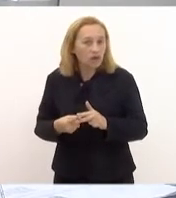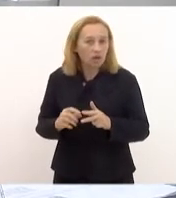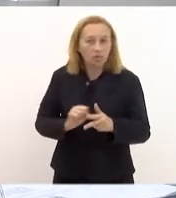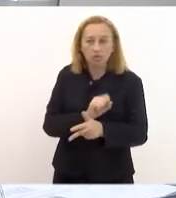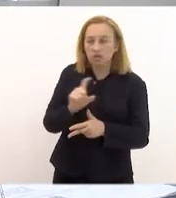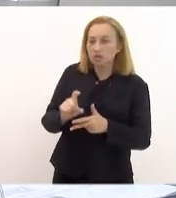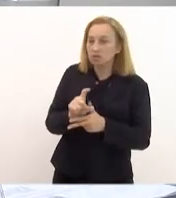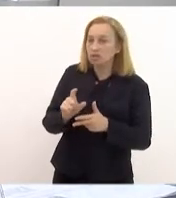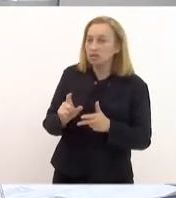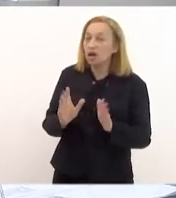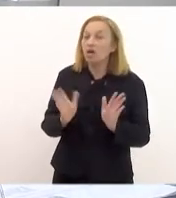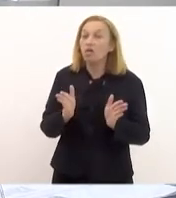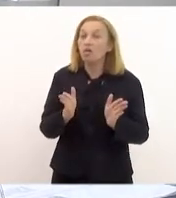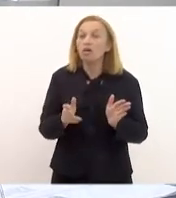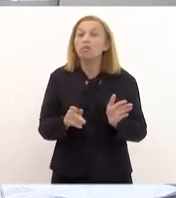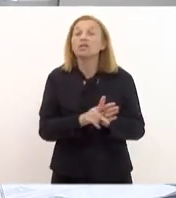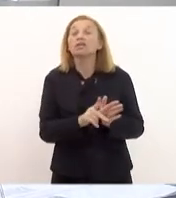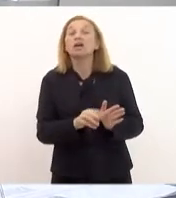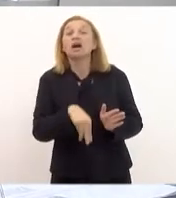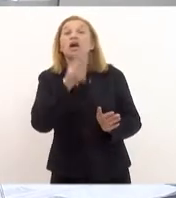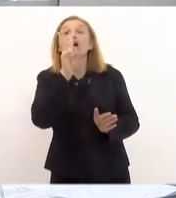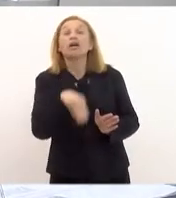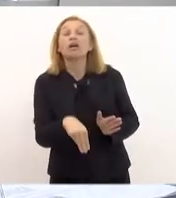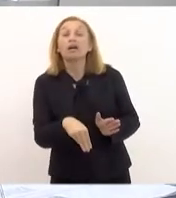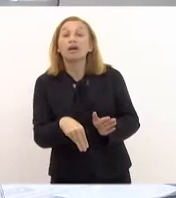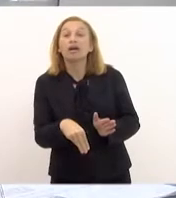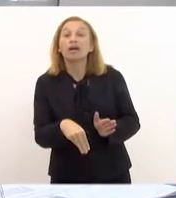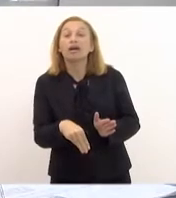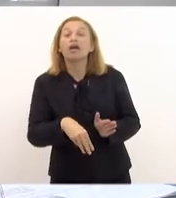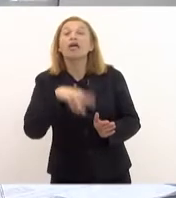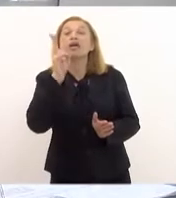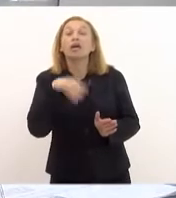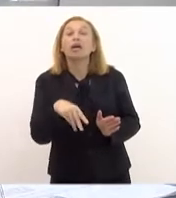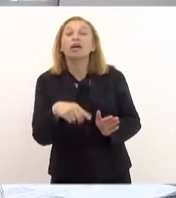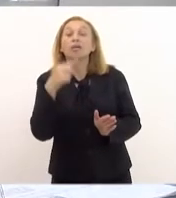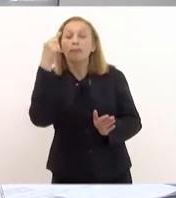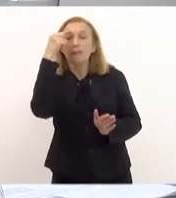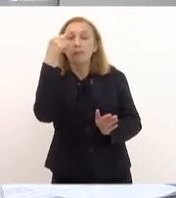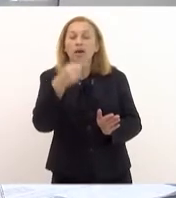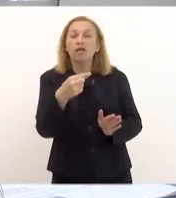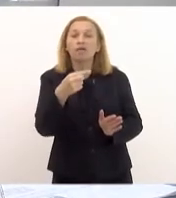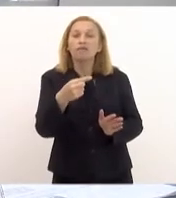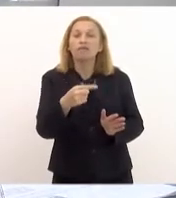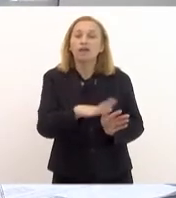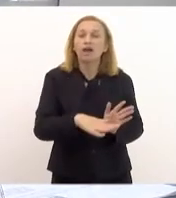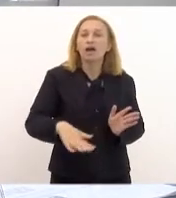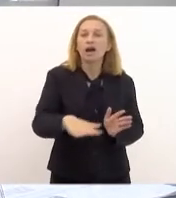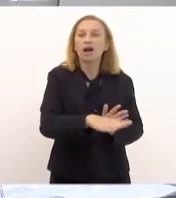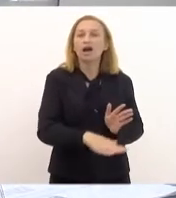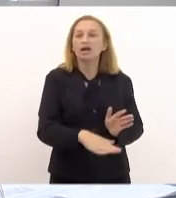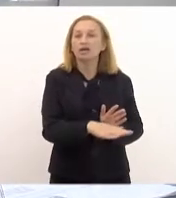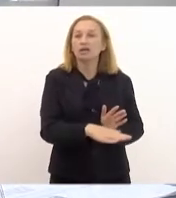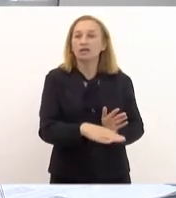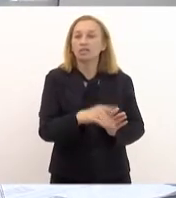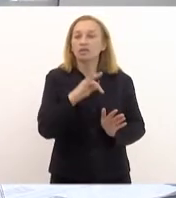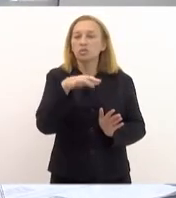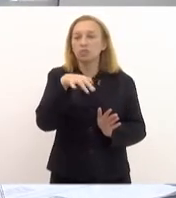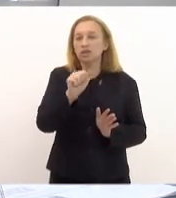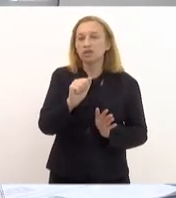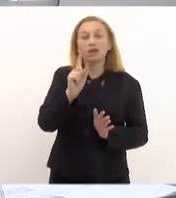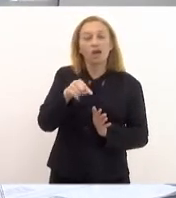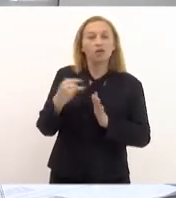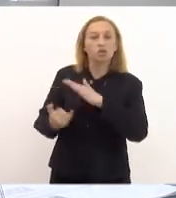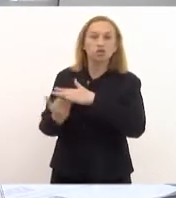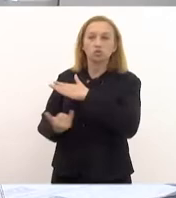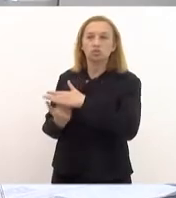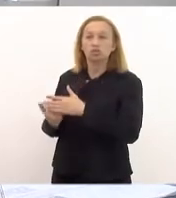regulamentar, a bola está com quem? Com o poder executivo. Quem coordena a região metropolitana? É o Instituto. Então, é dever